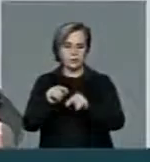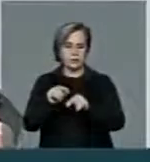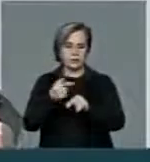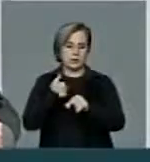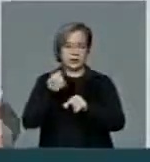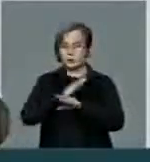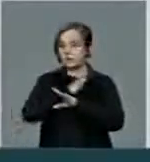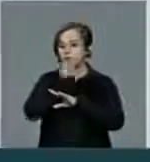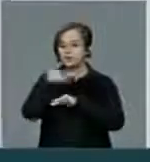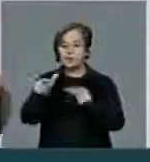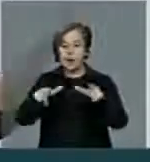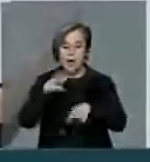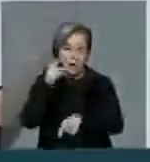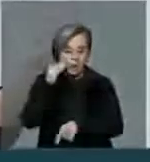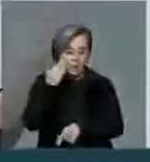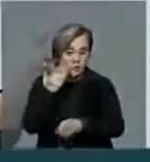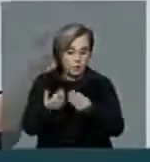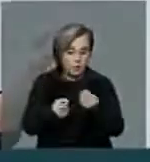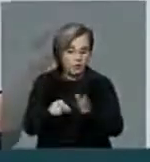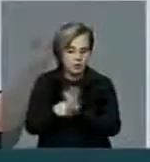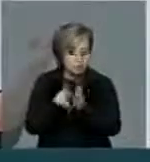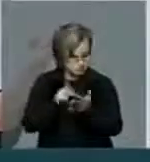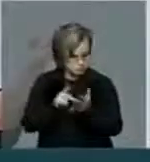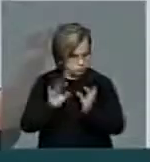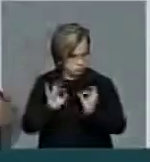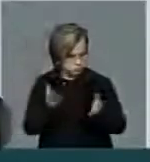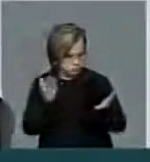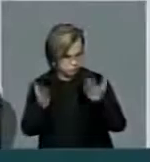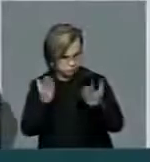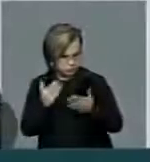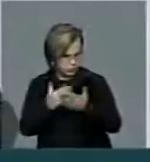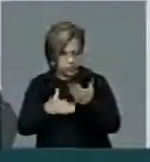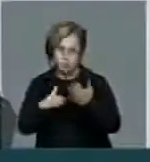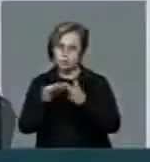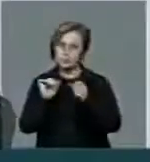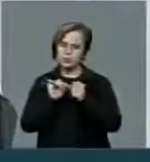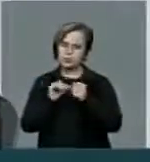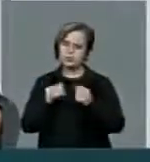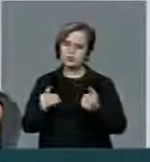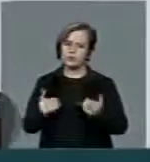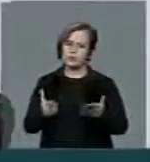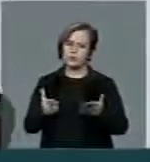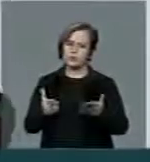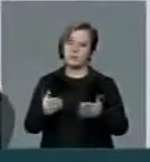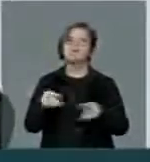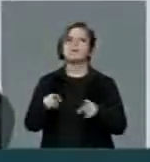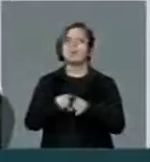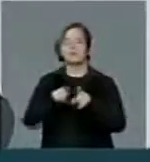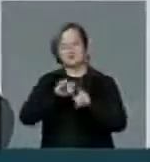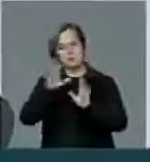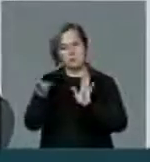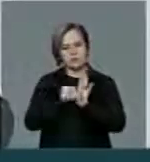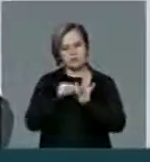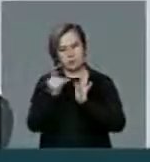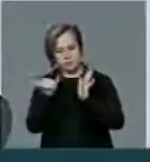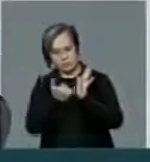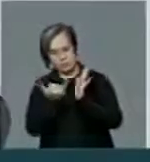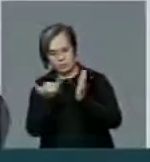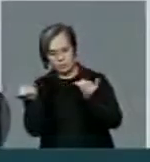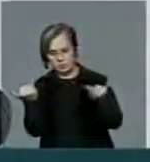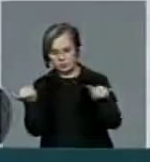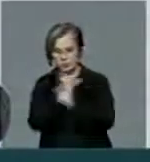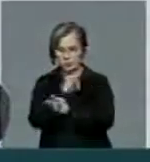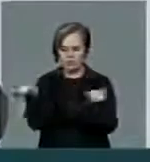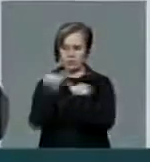tenho que ir a campo para saber se aquilo corresponde com a realidade. Tudo isso é feito. Tá? Inserção de base de dados corrigida no sistema